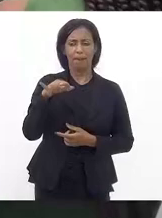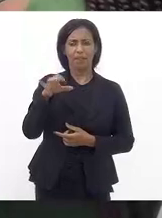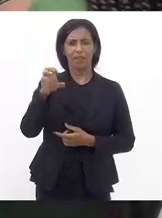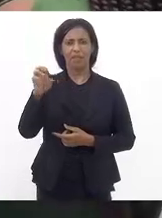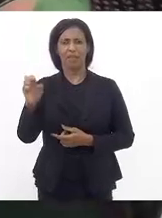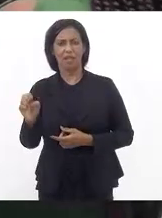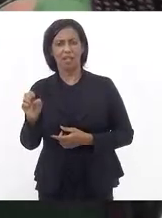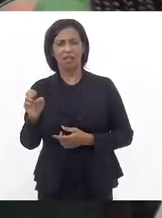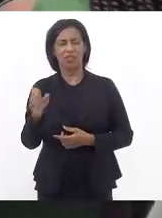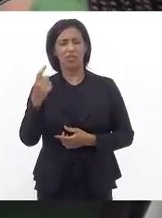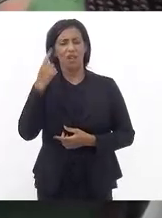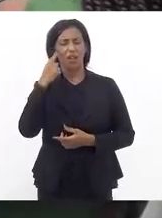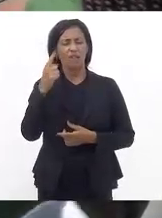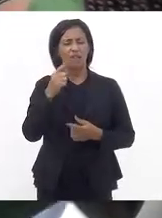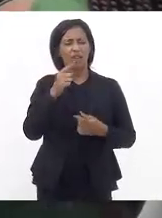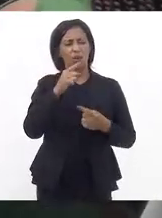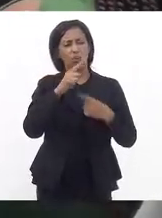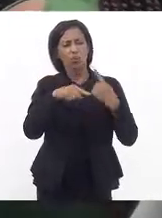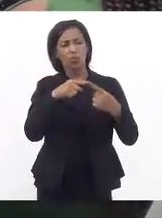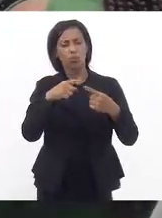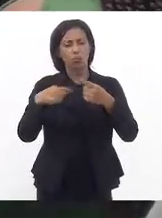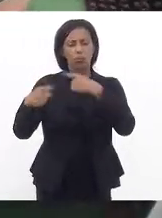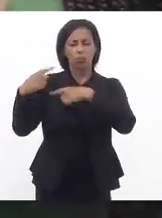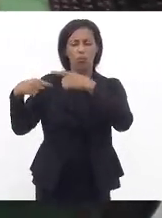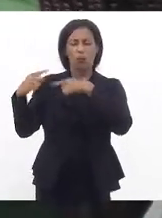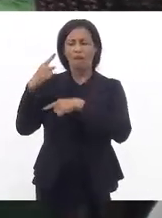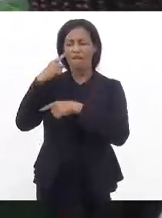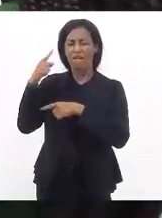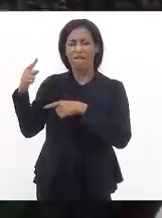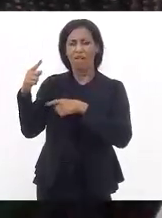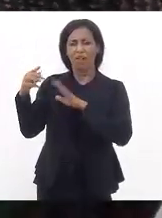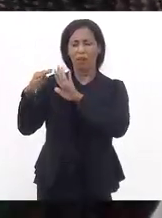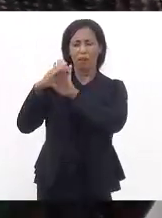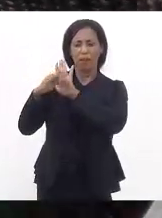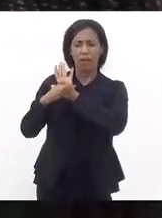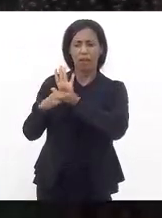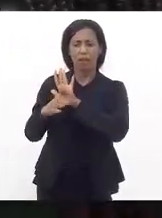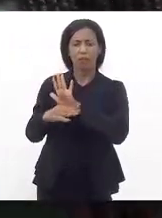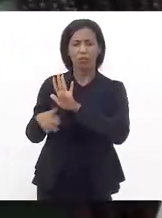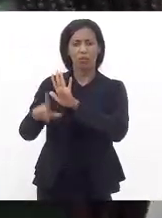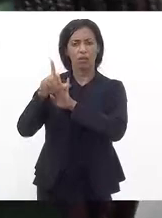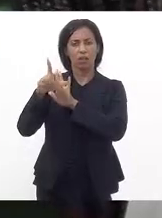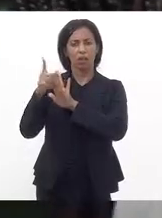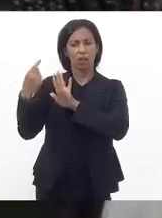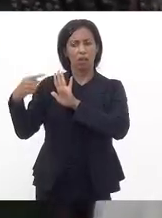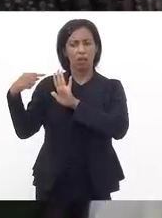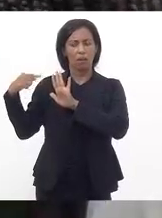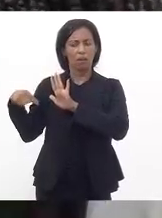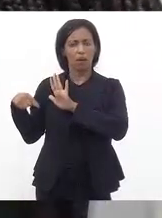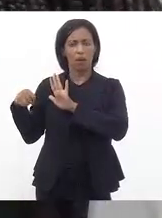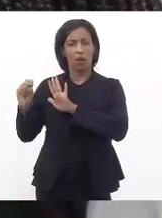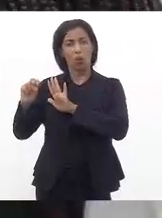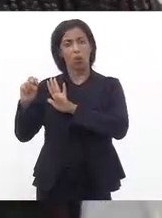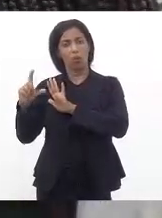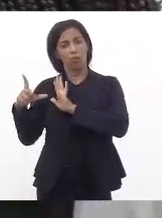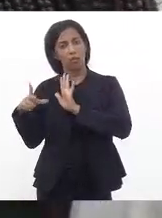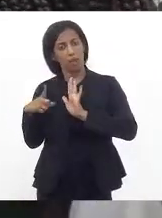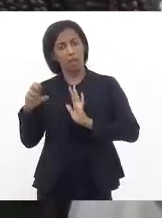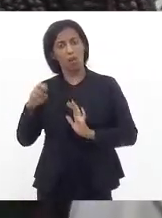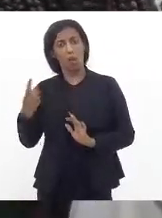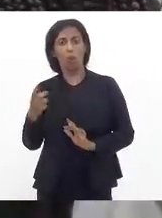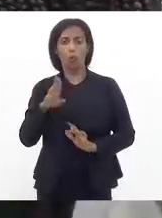que irá consultar todos os períodos legislativos andando para trás pode ser que não tenha Mas pode ser que tem